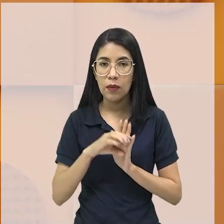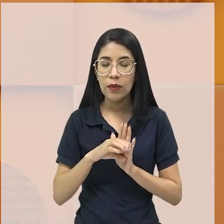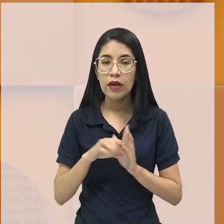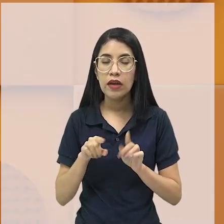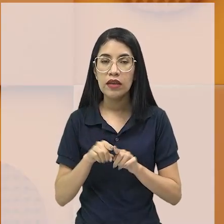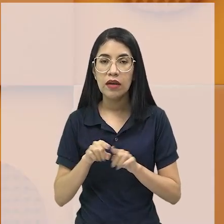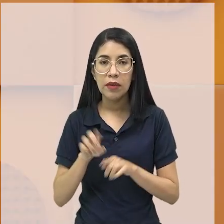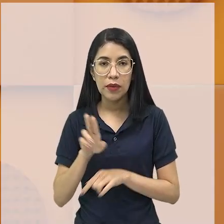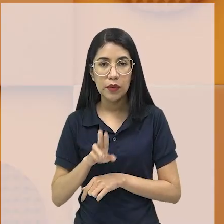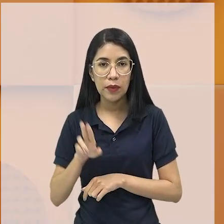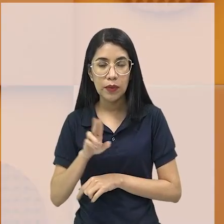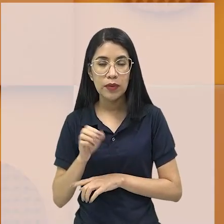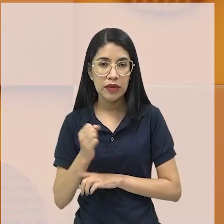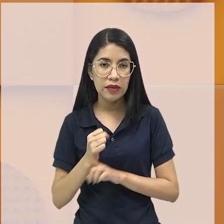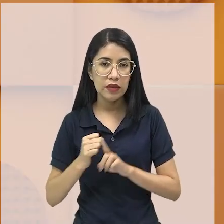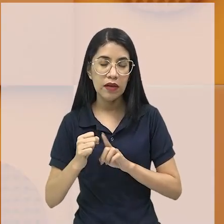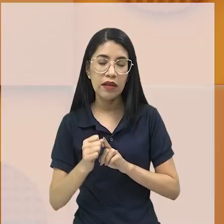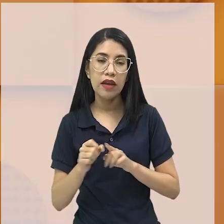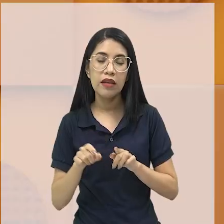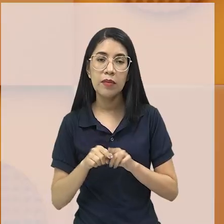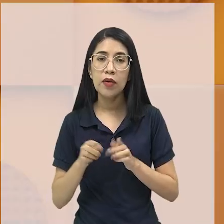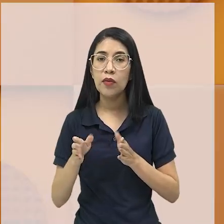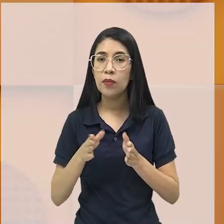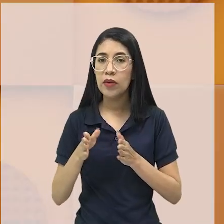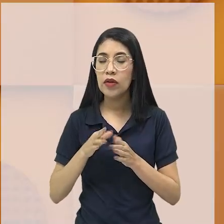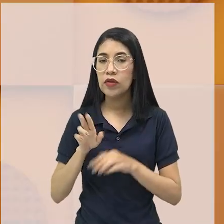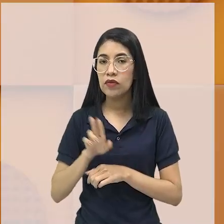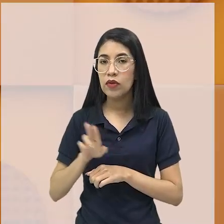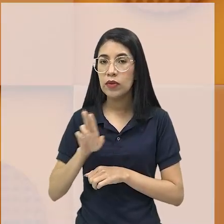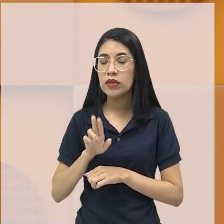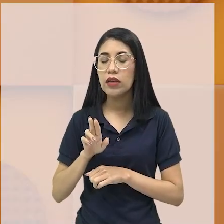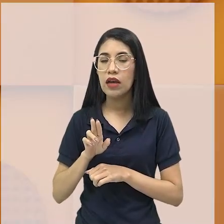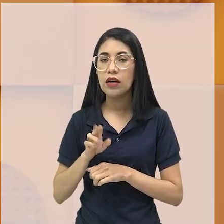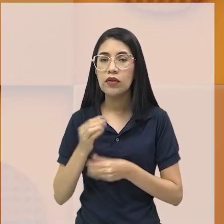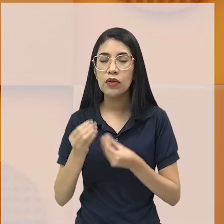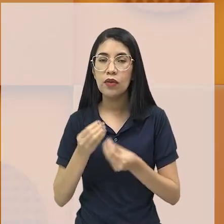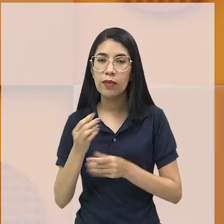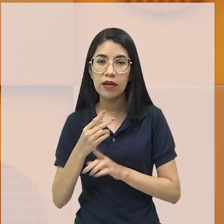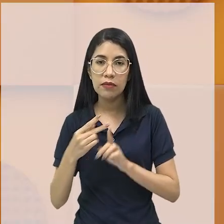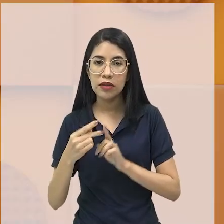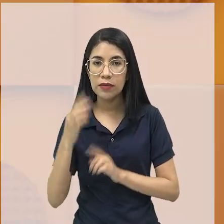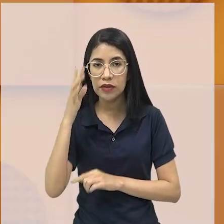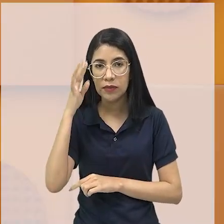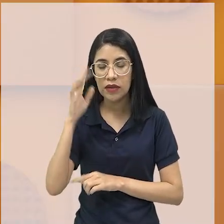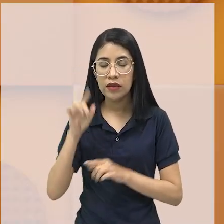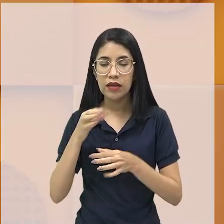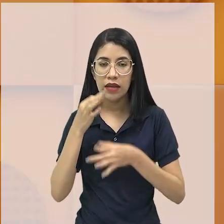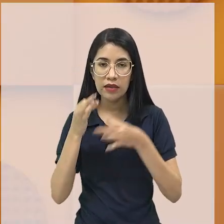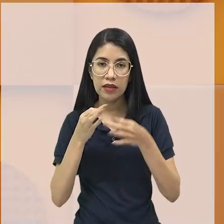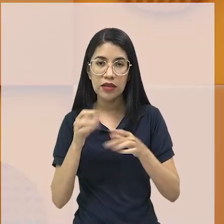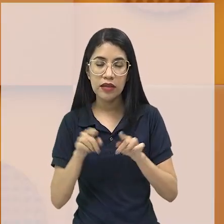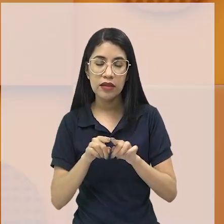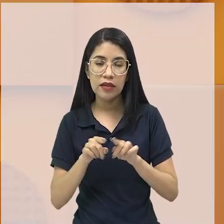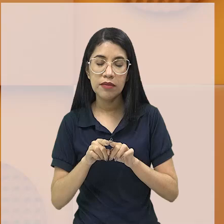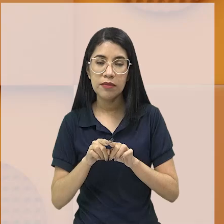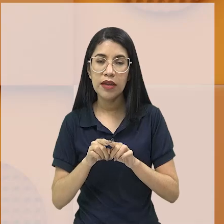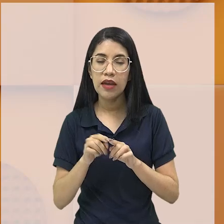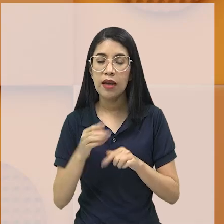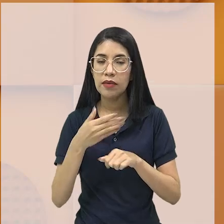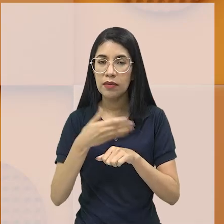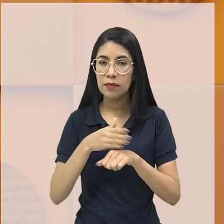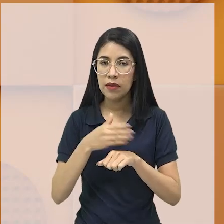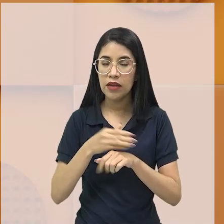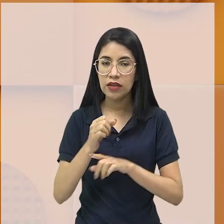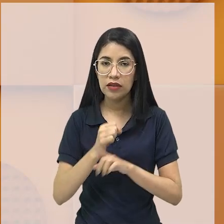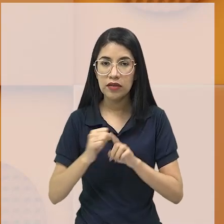sua aplicação na sociedade, o tempo em que foi aplicado, de que forma se pensava e ter uma visão crítica a respeito deles aplicando na